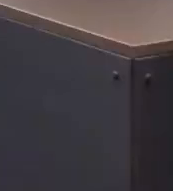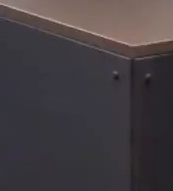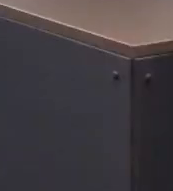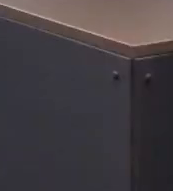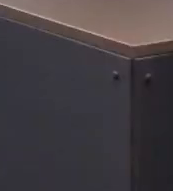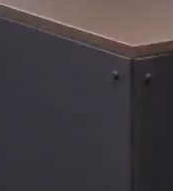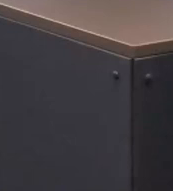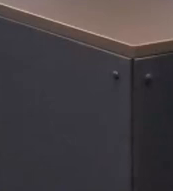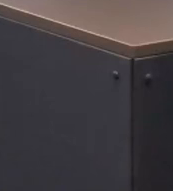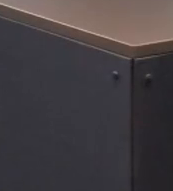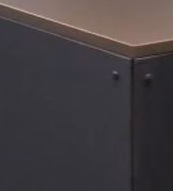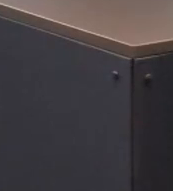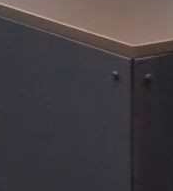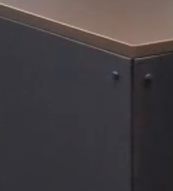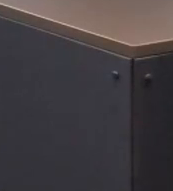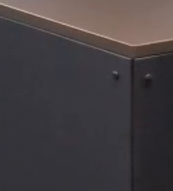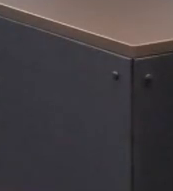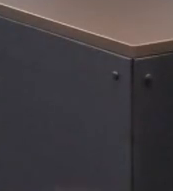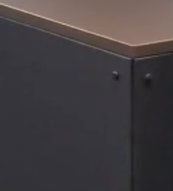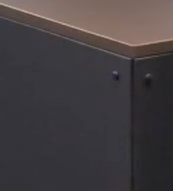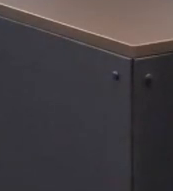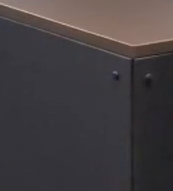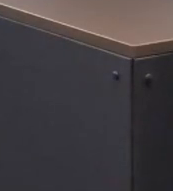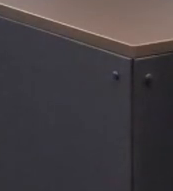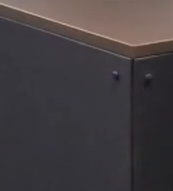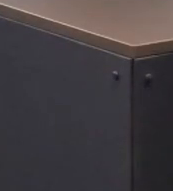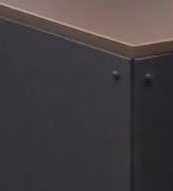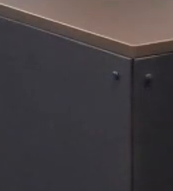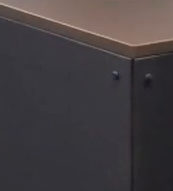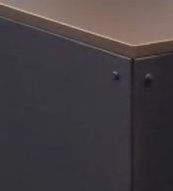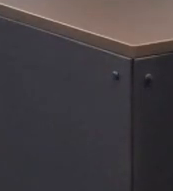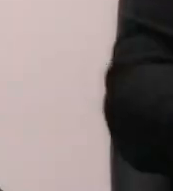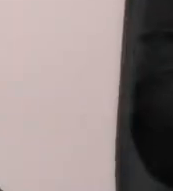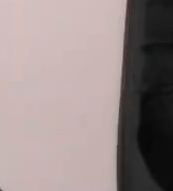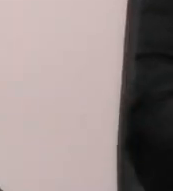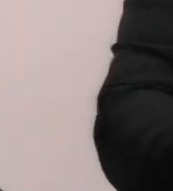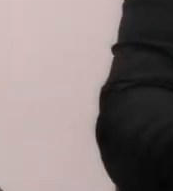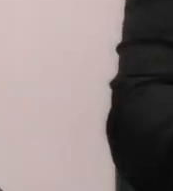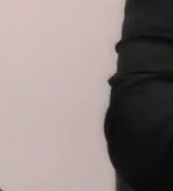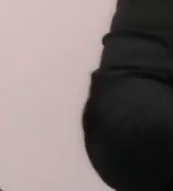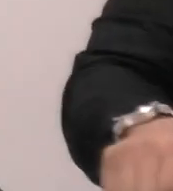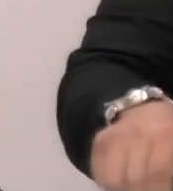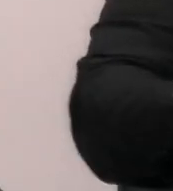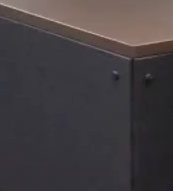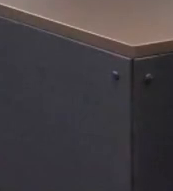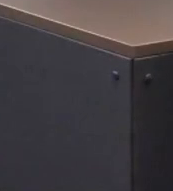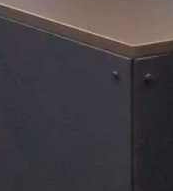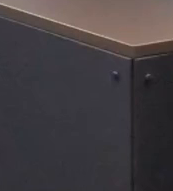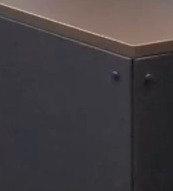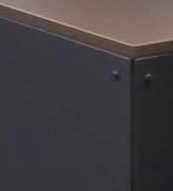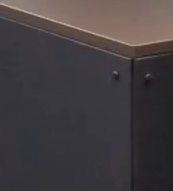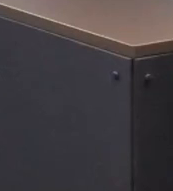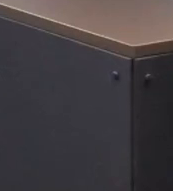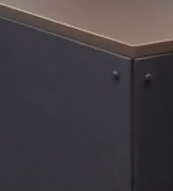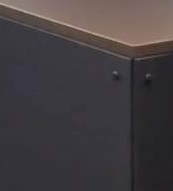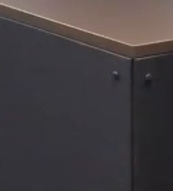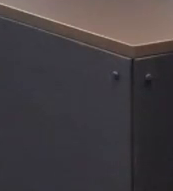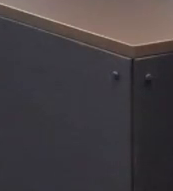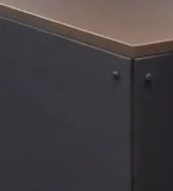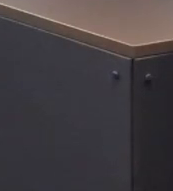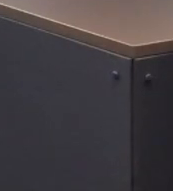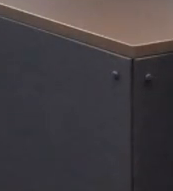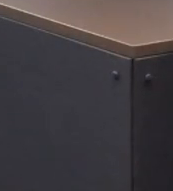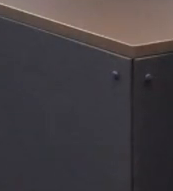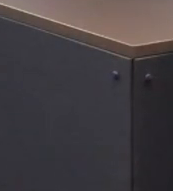gostaríamos de agradecer a presença das autoridades que foram convidadas e aqui estiveram presentes. Agradecer